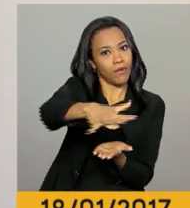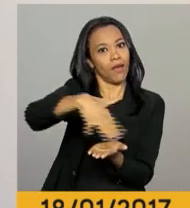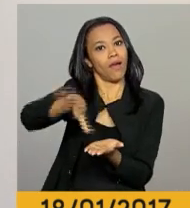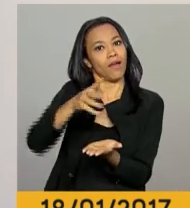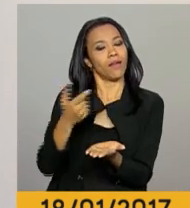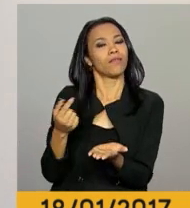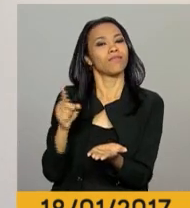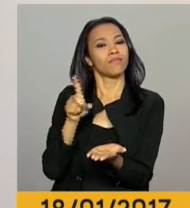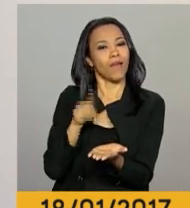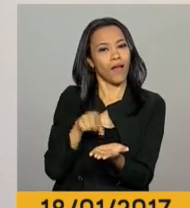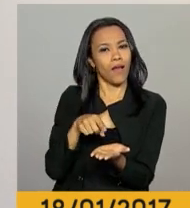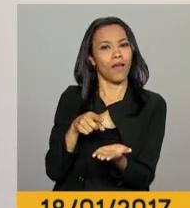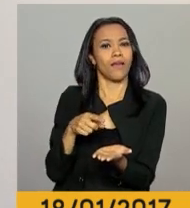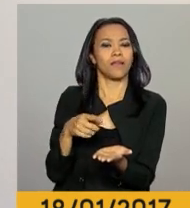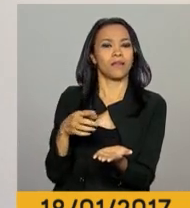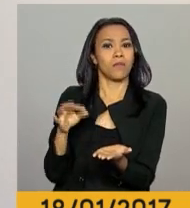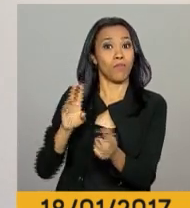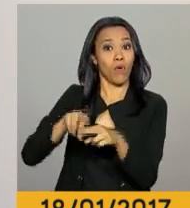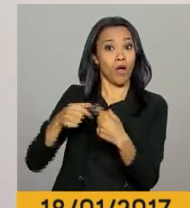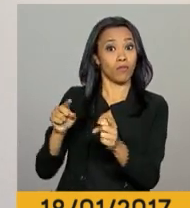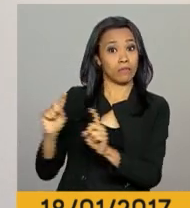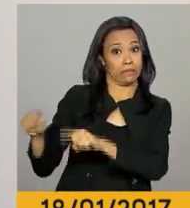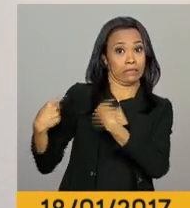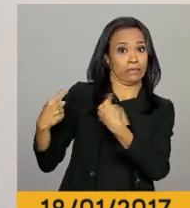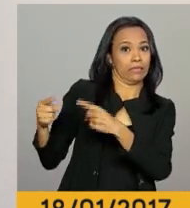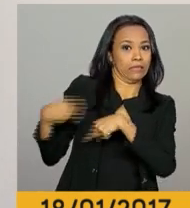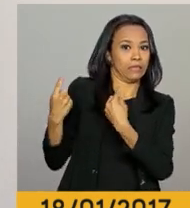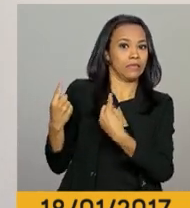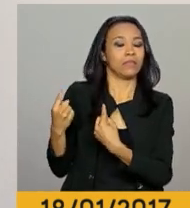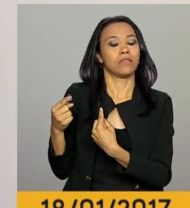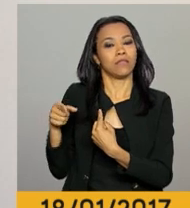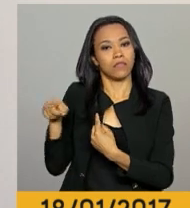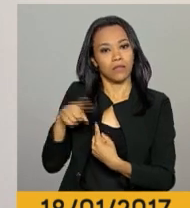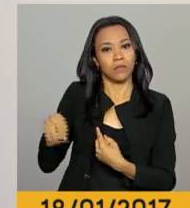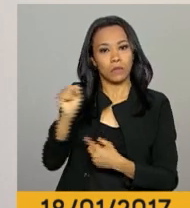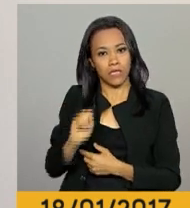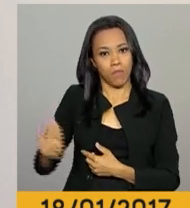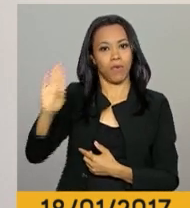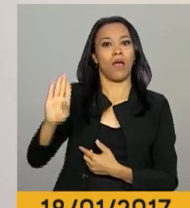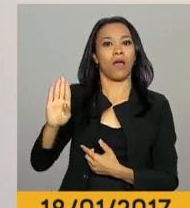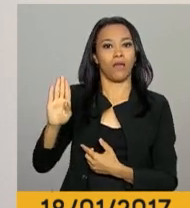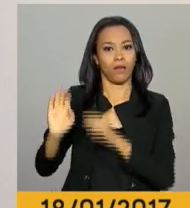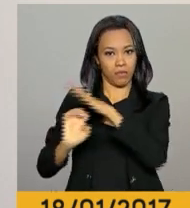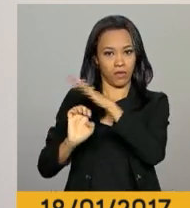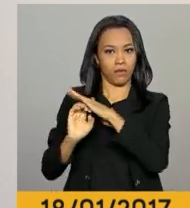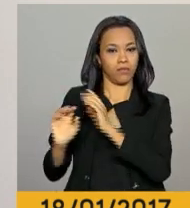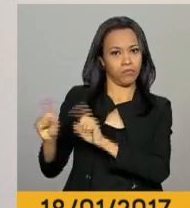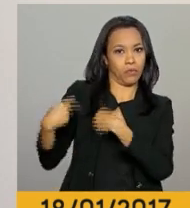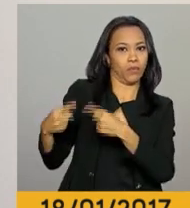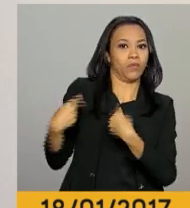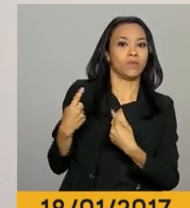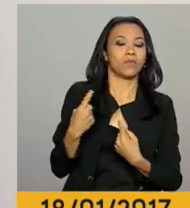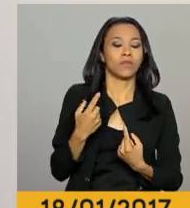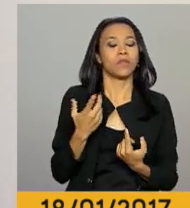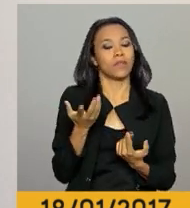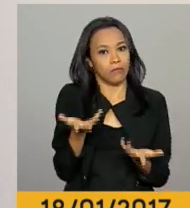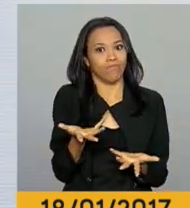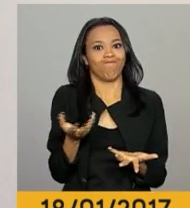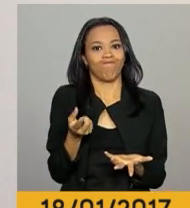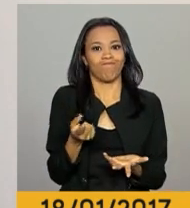provocação do sebrai que faz não preciso reiterar a um